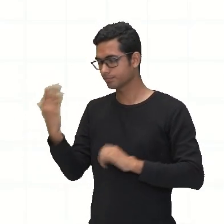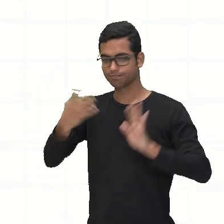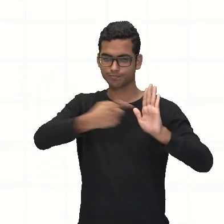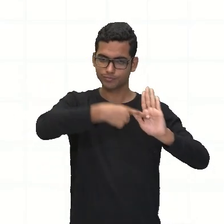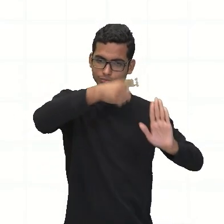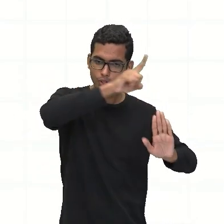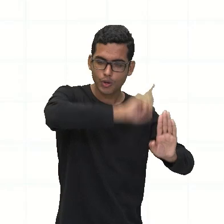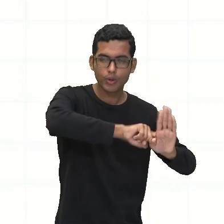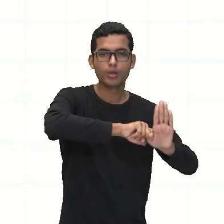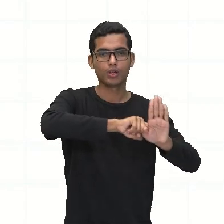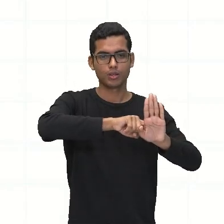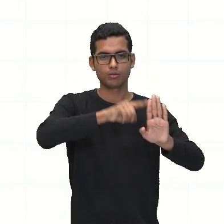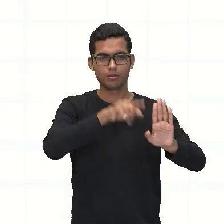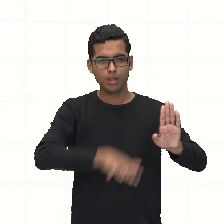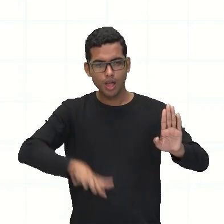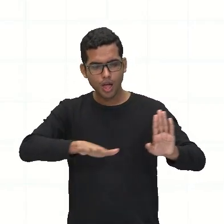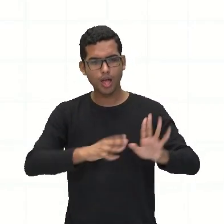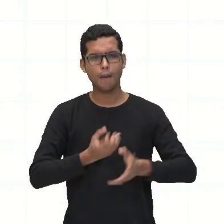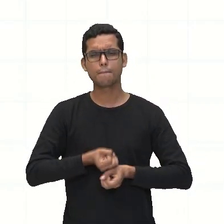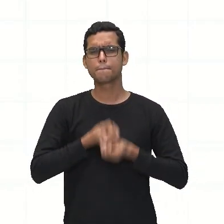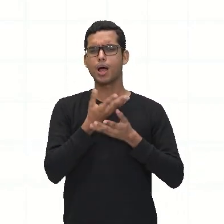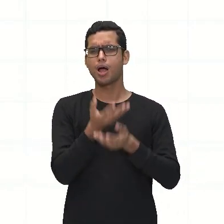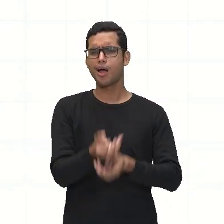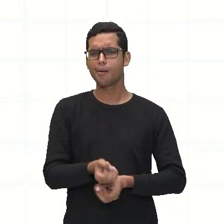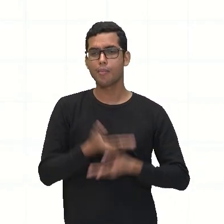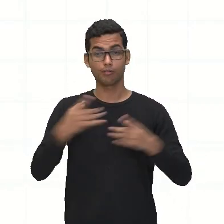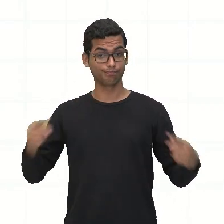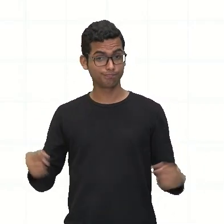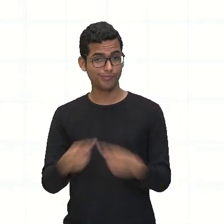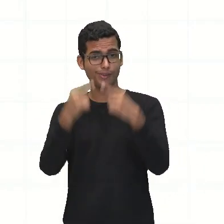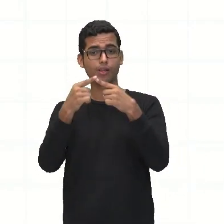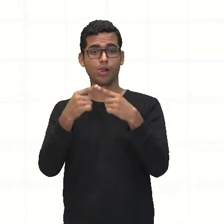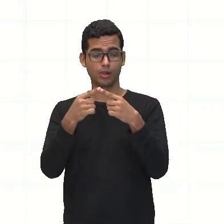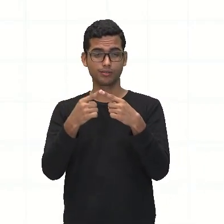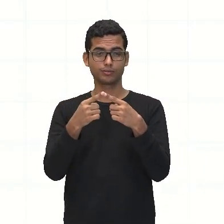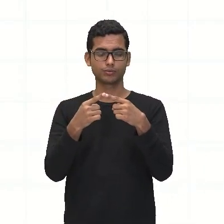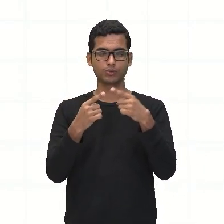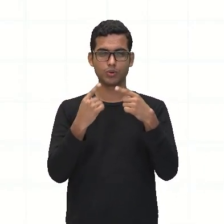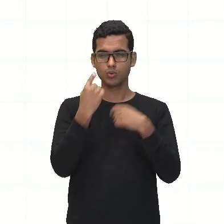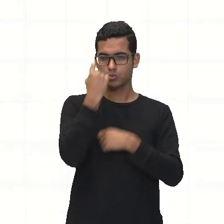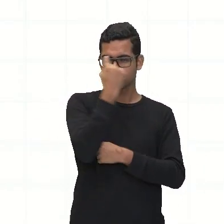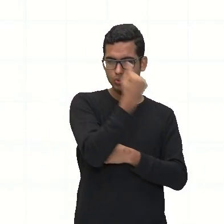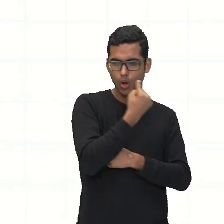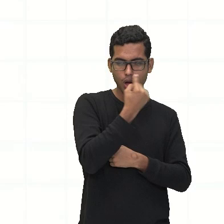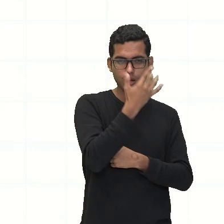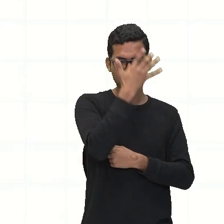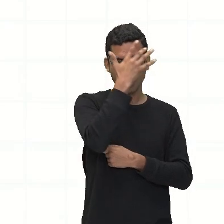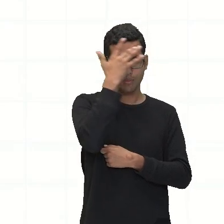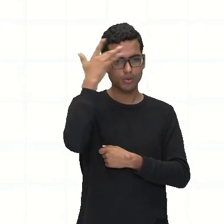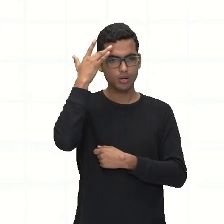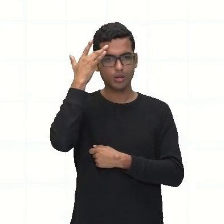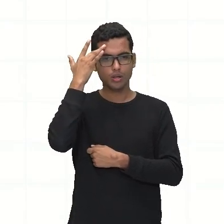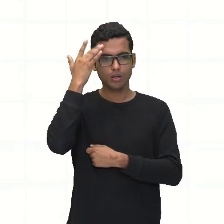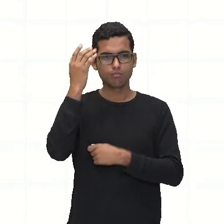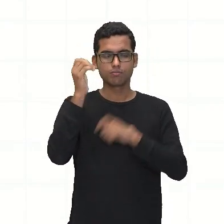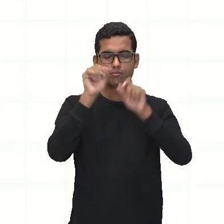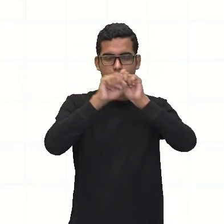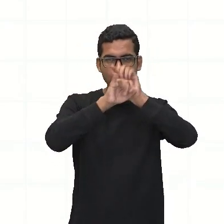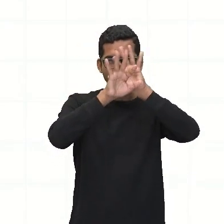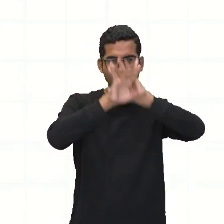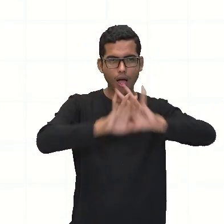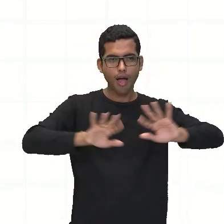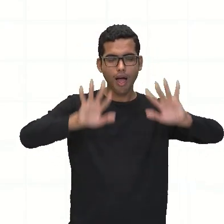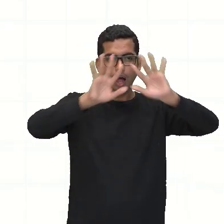do espírito poético, associei os olhos dessa pessoa, deve ter essa luz, né, para comparar